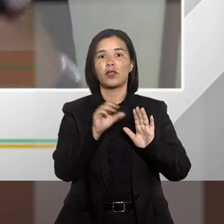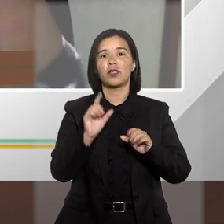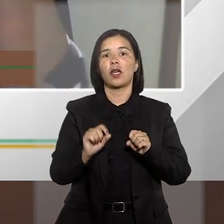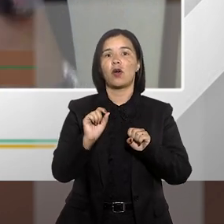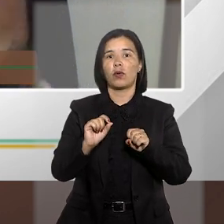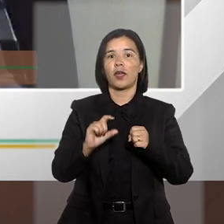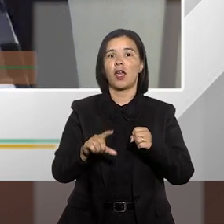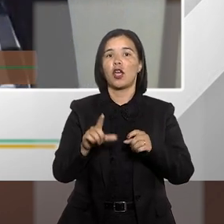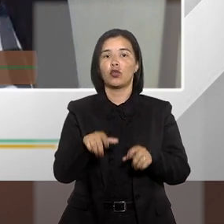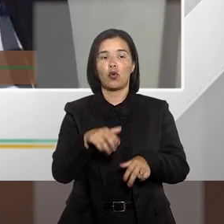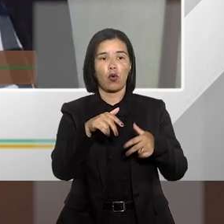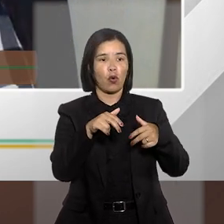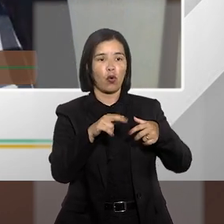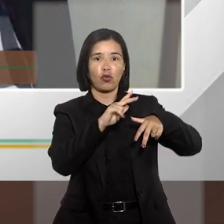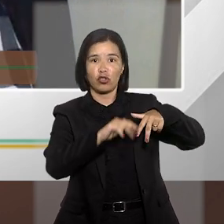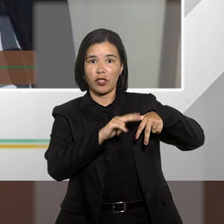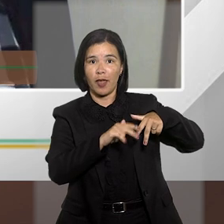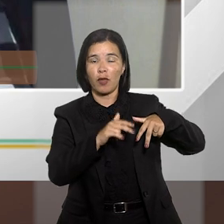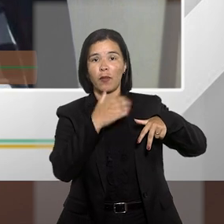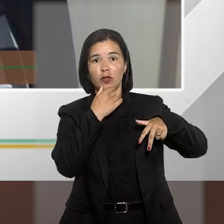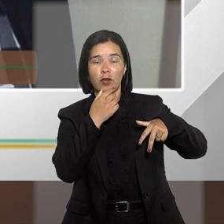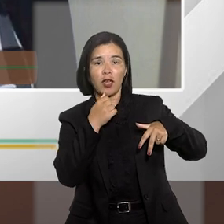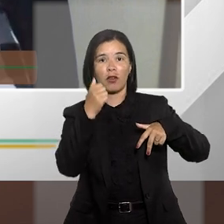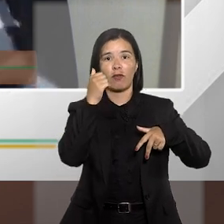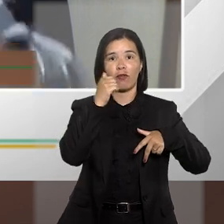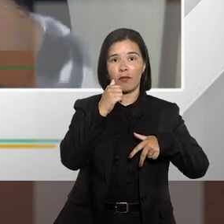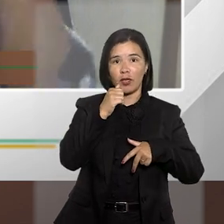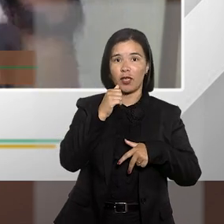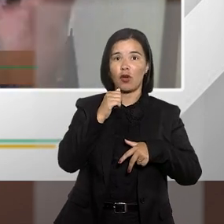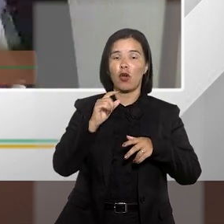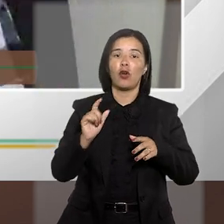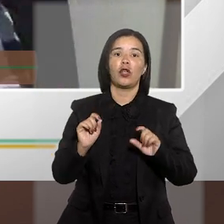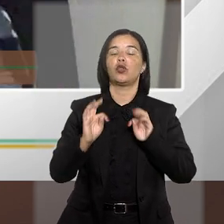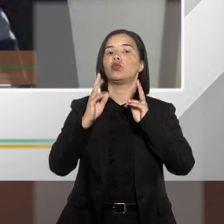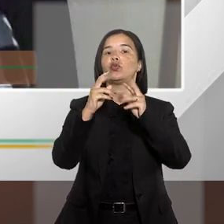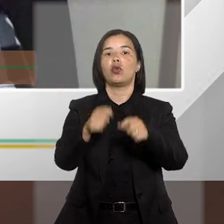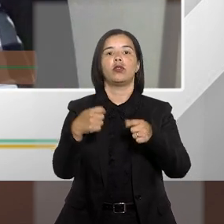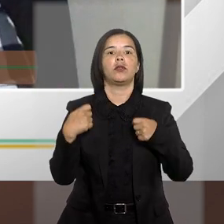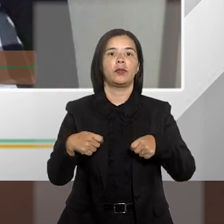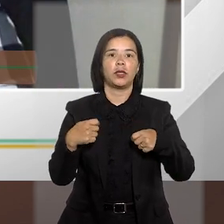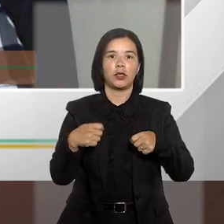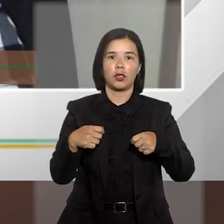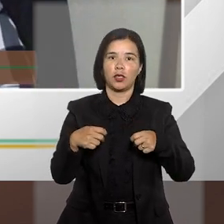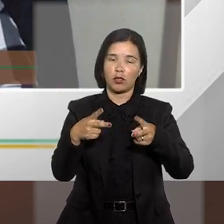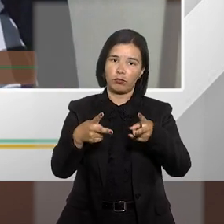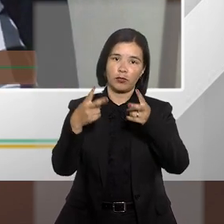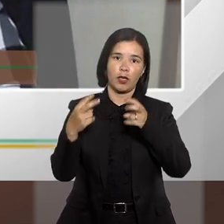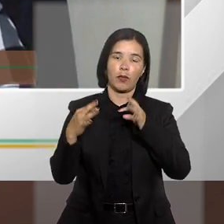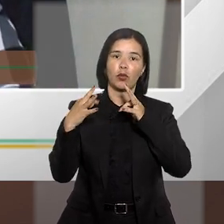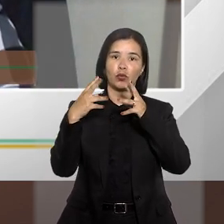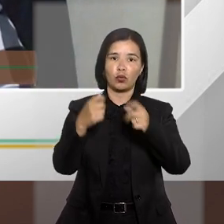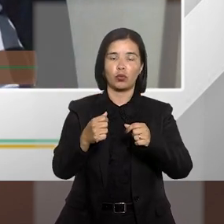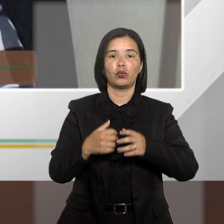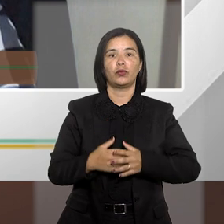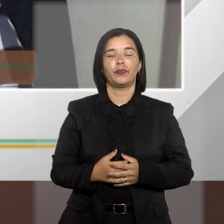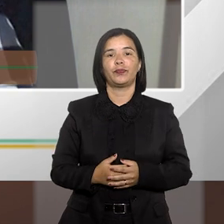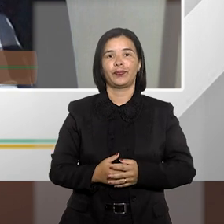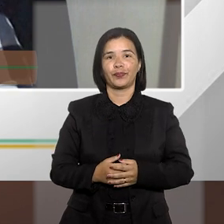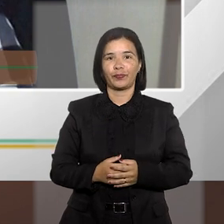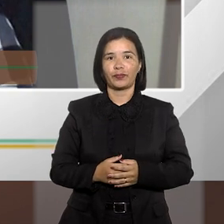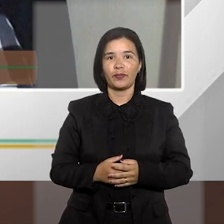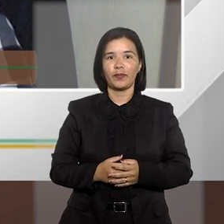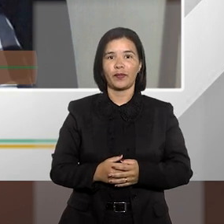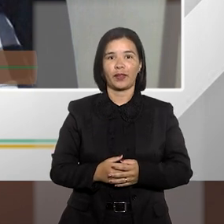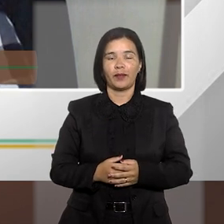artigo masculino como a única expressão que deve ser adotada e que todos têm que se reconhecer a partir disso. Você